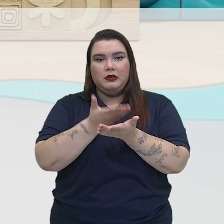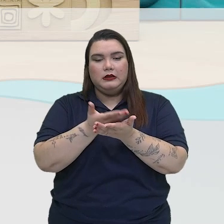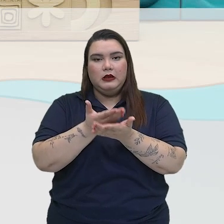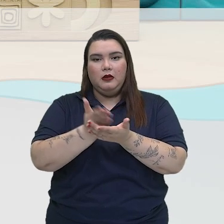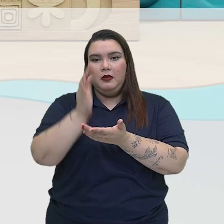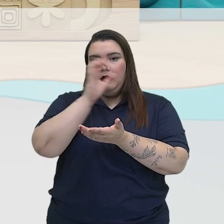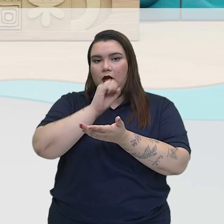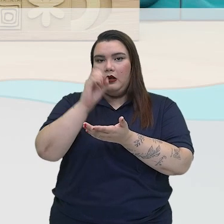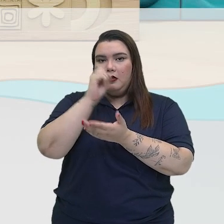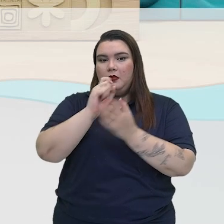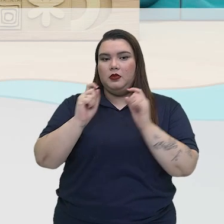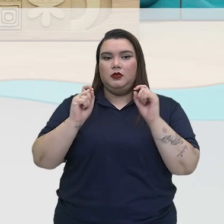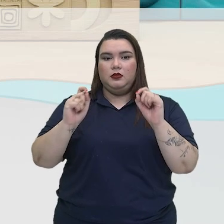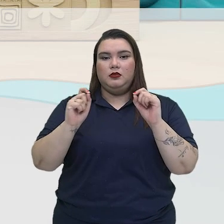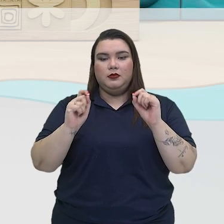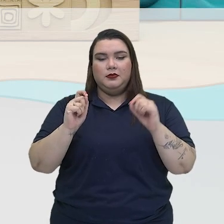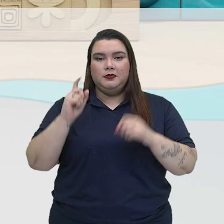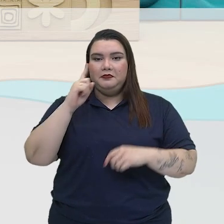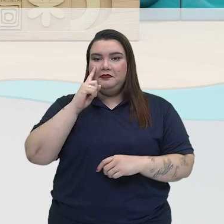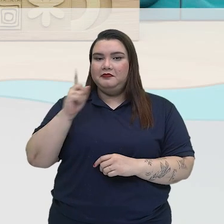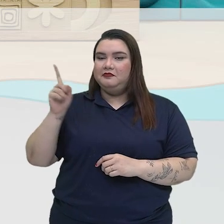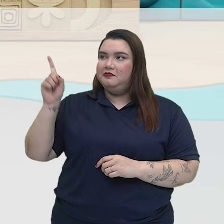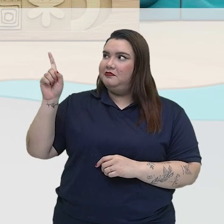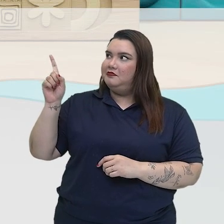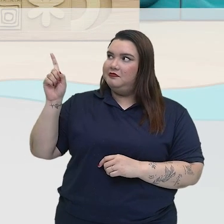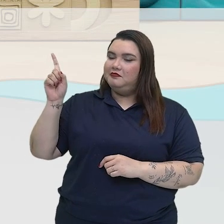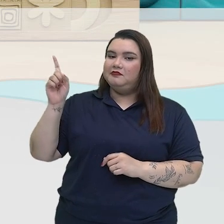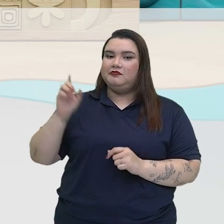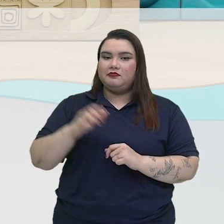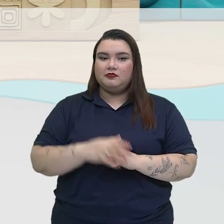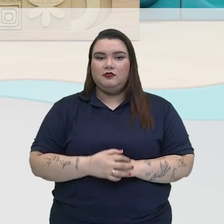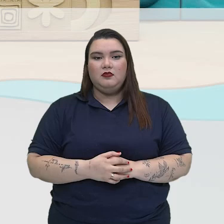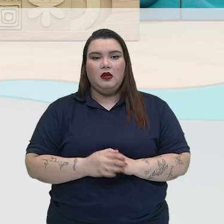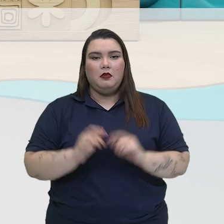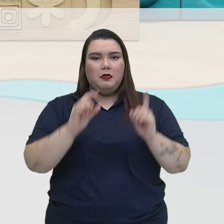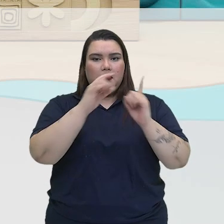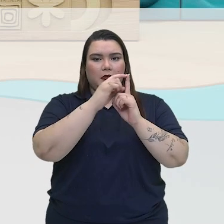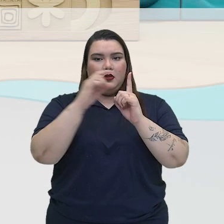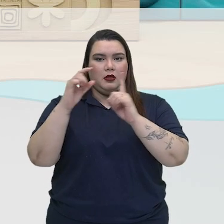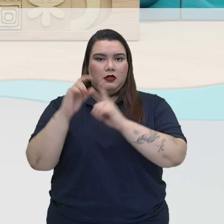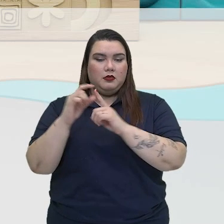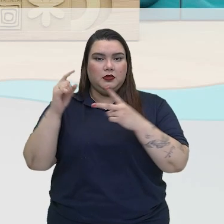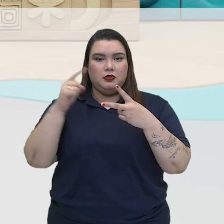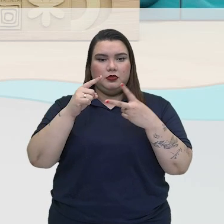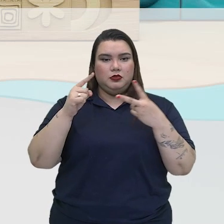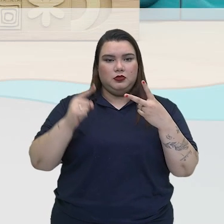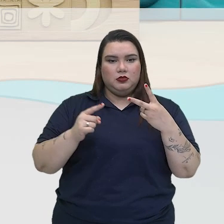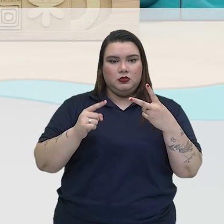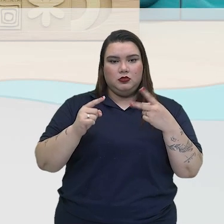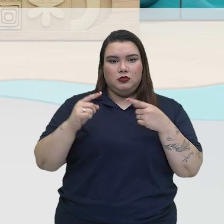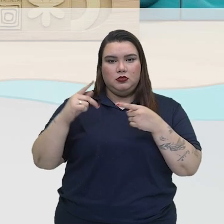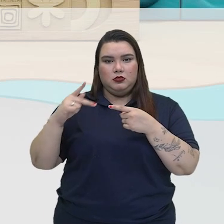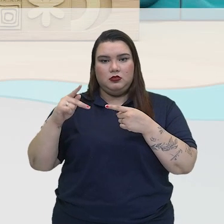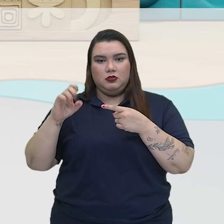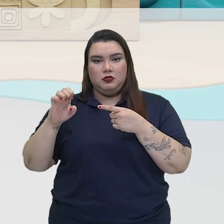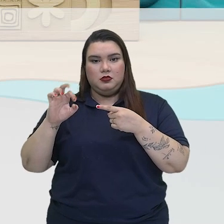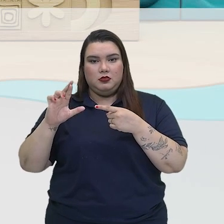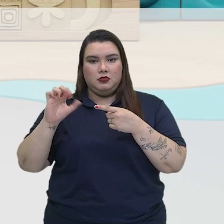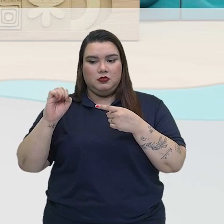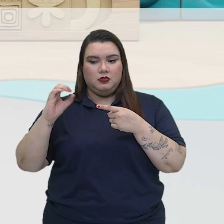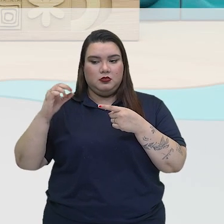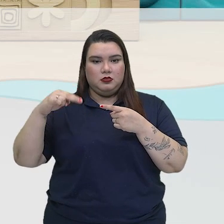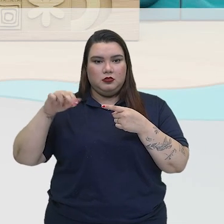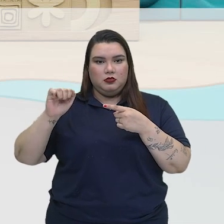hoje falando sobre personal information. Essas palavras, essas duas palavrinhas, personal information,